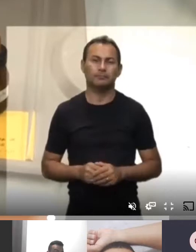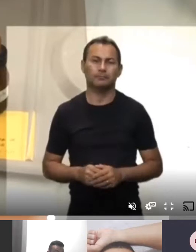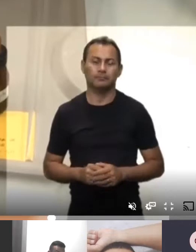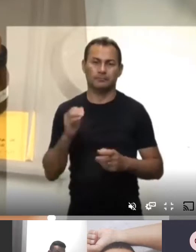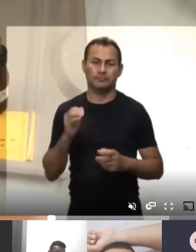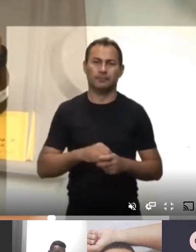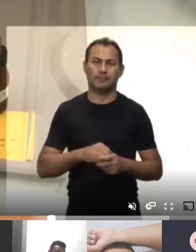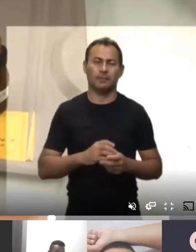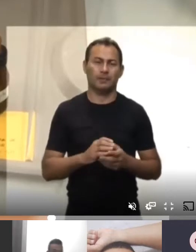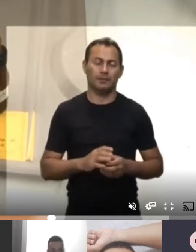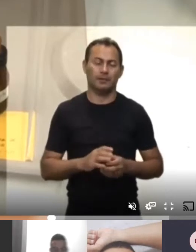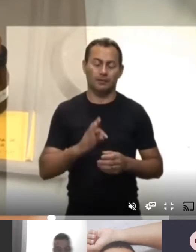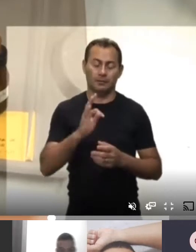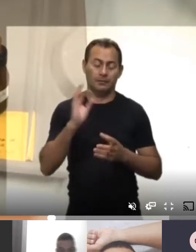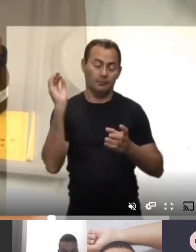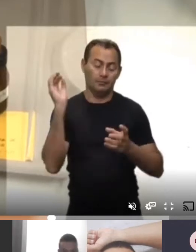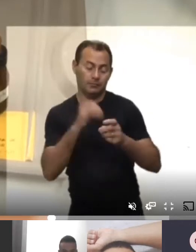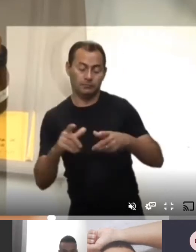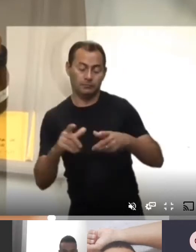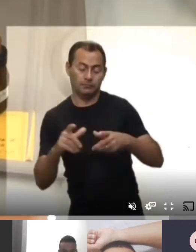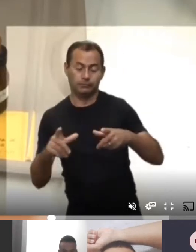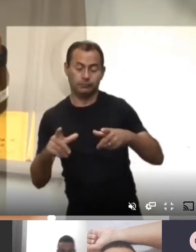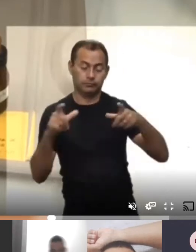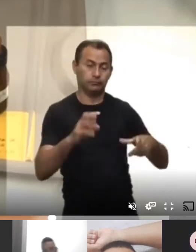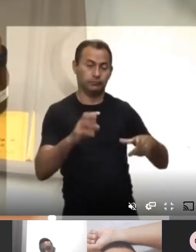coloca no becker A.